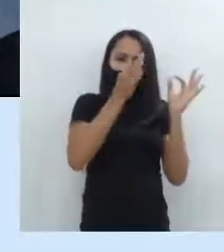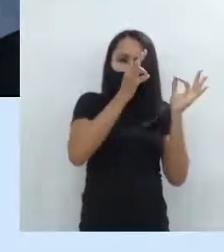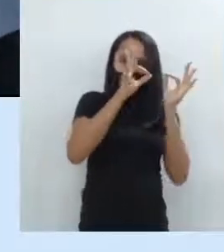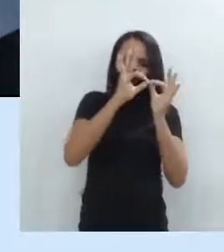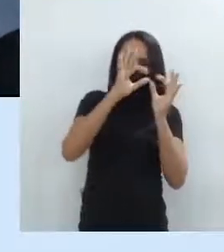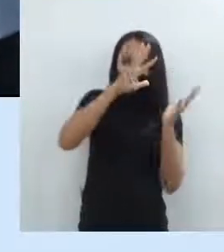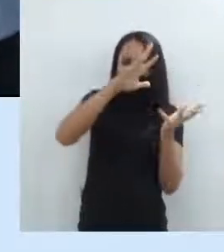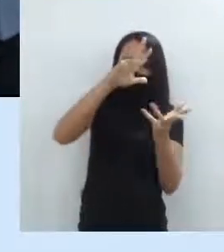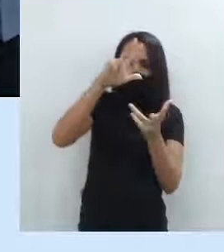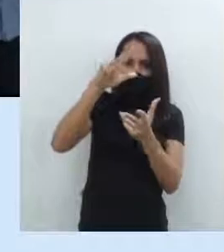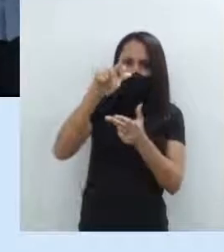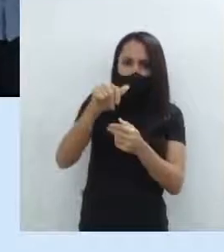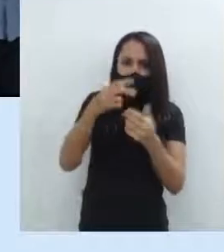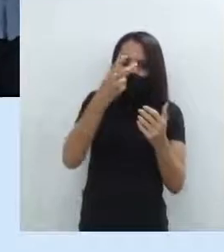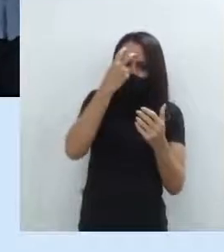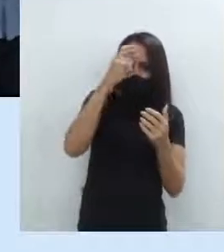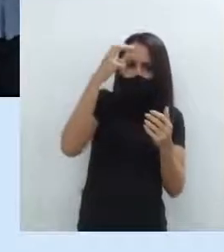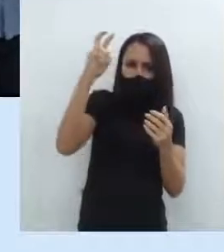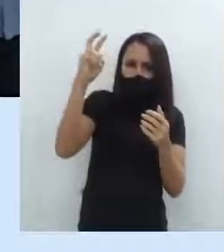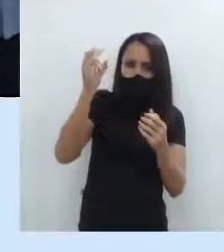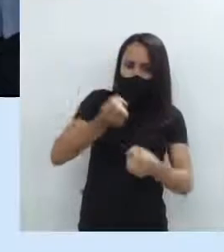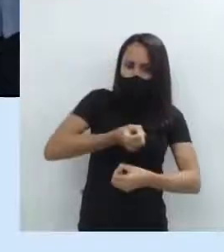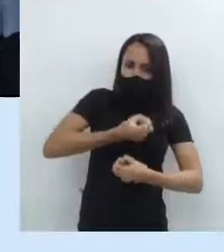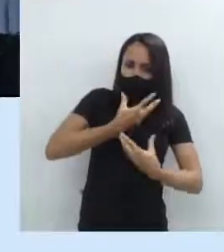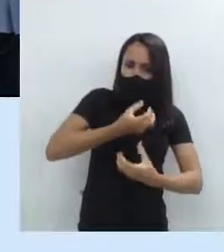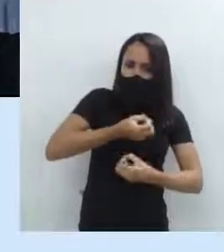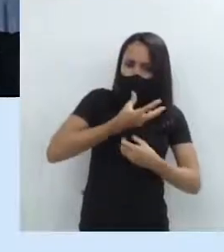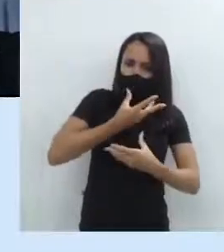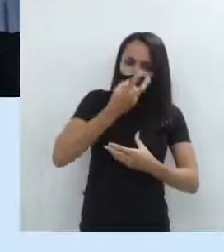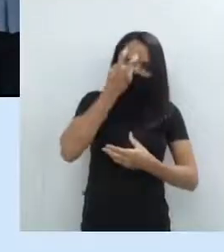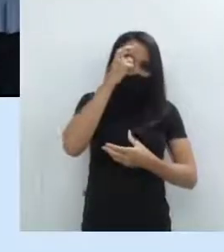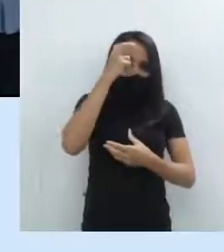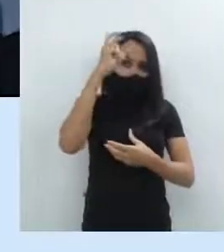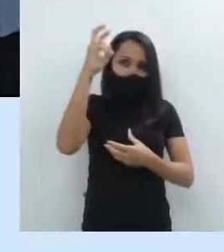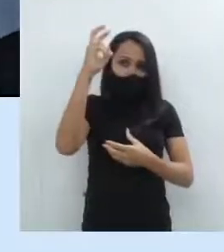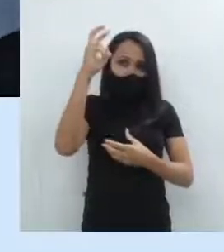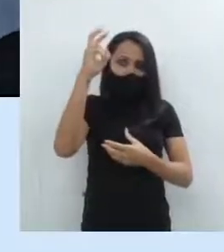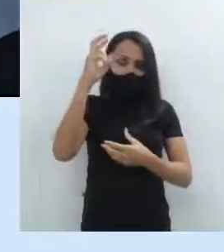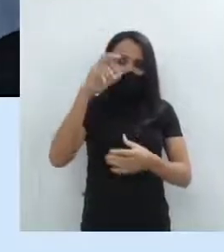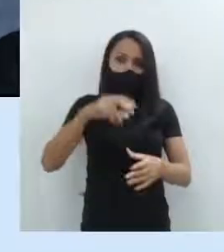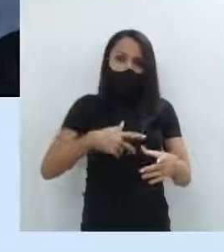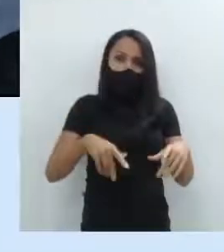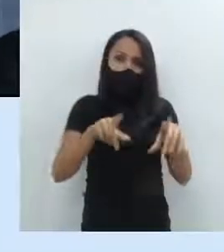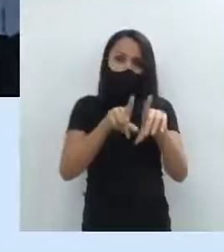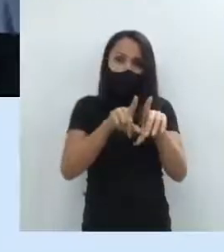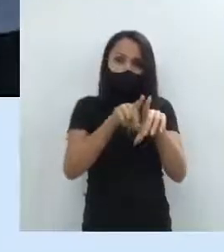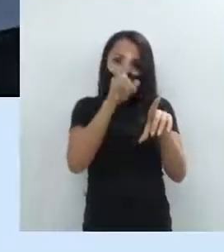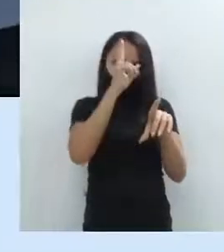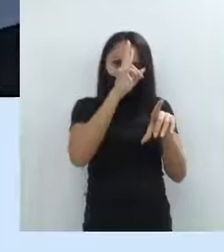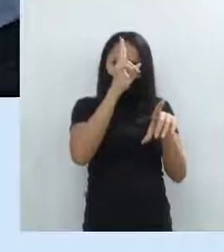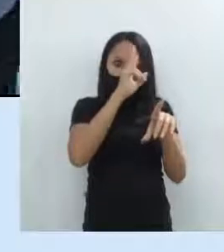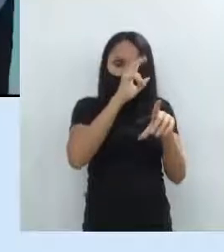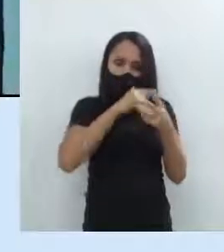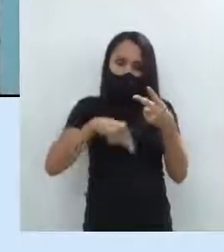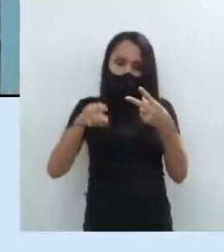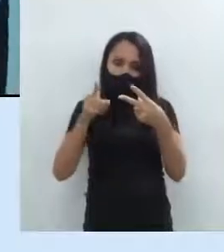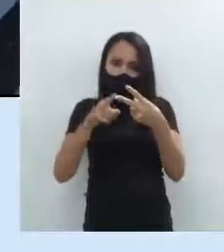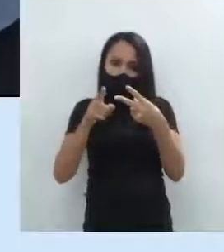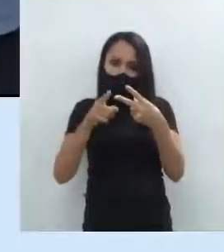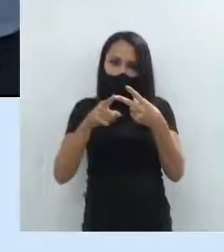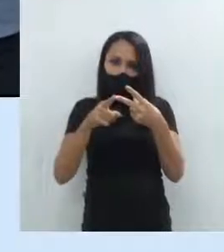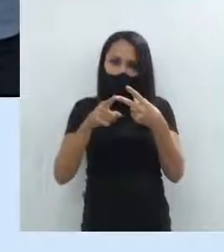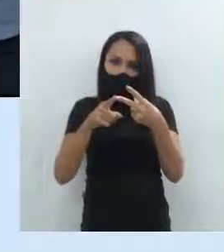uma cultura, isso é expressado em uma cultura e em um determinado momento da história. E segundo,